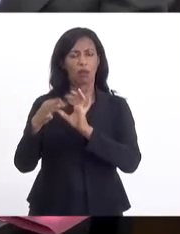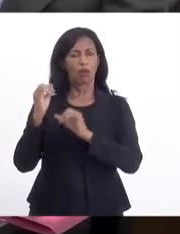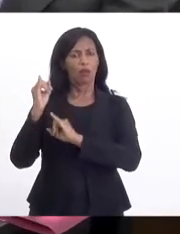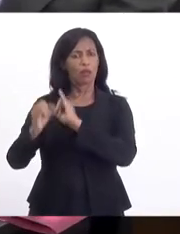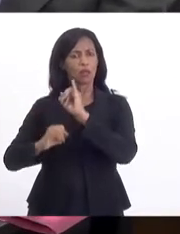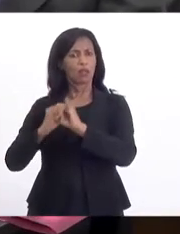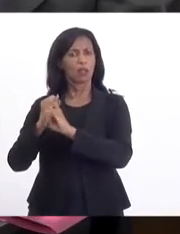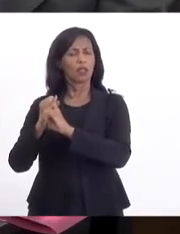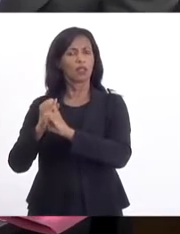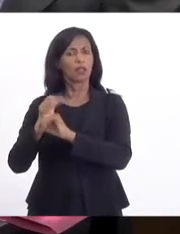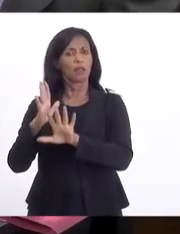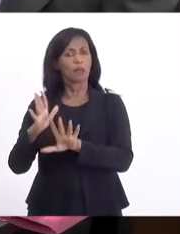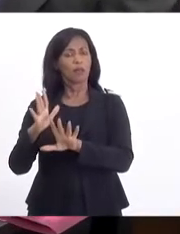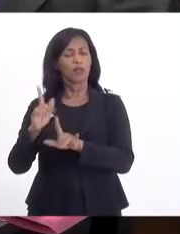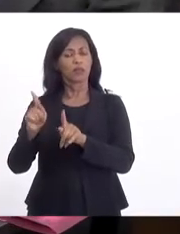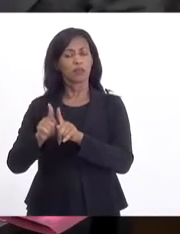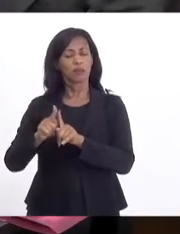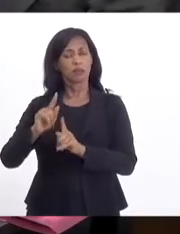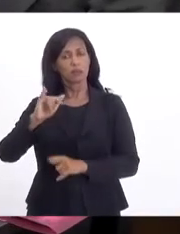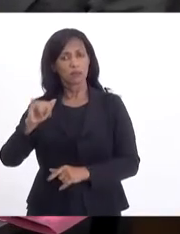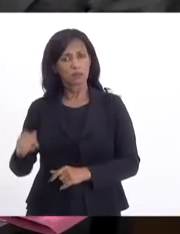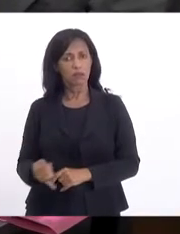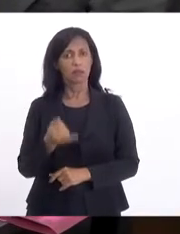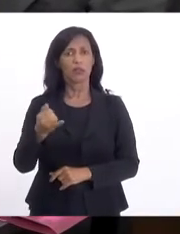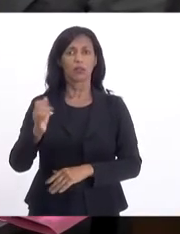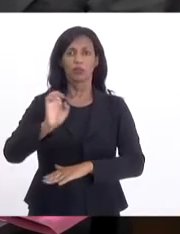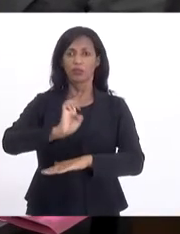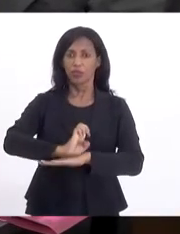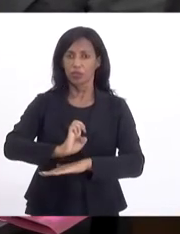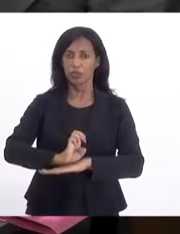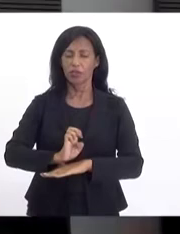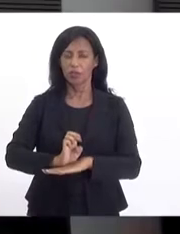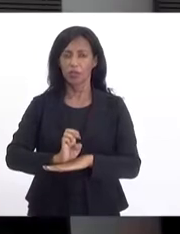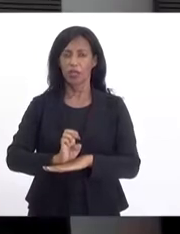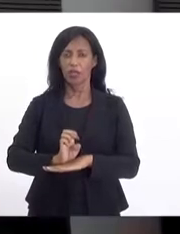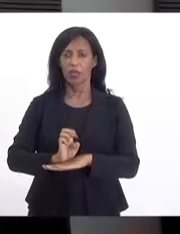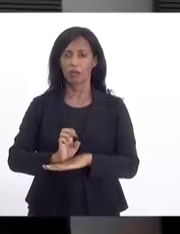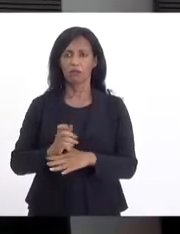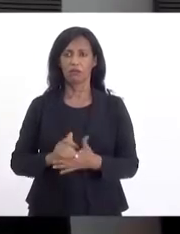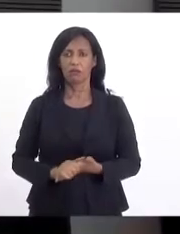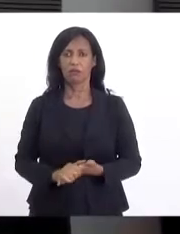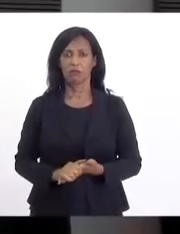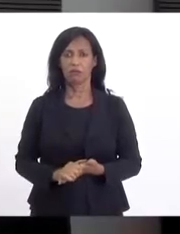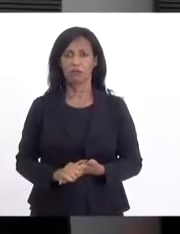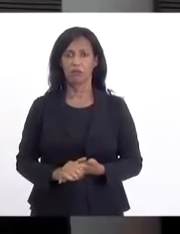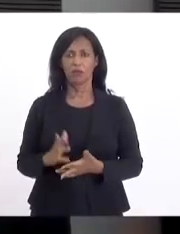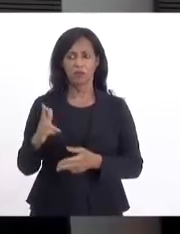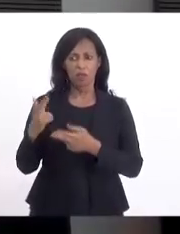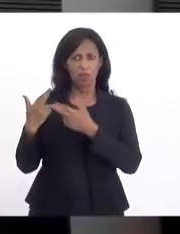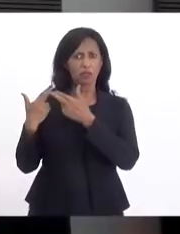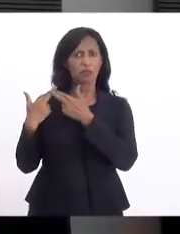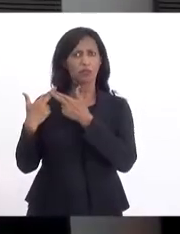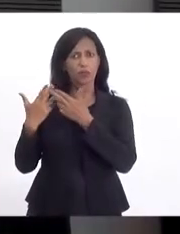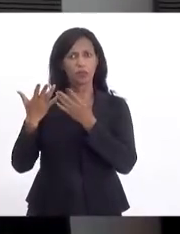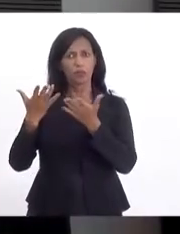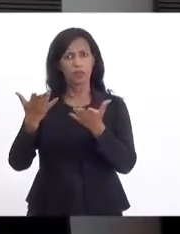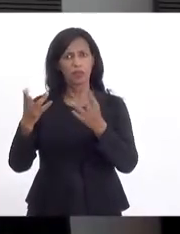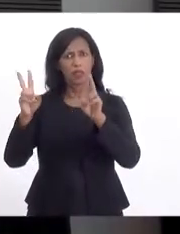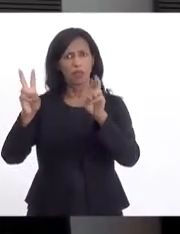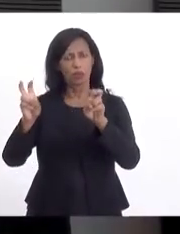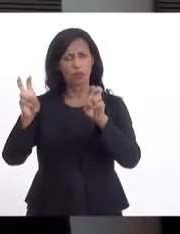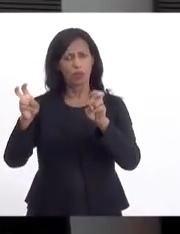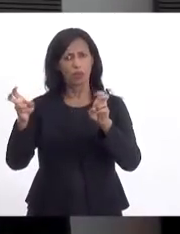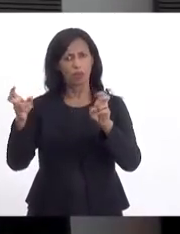mas também da possibilidade do Estado se responsabilizar Exatamente. Com um tema que é